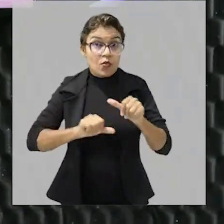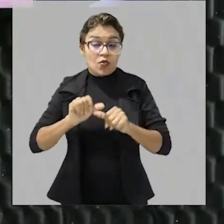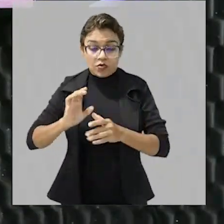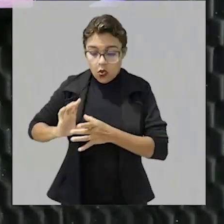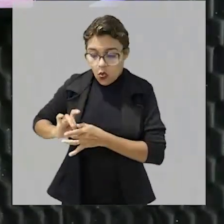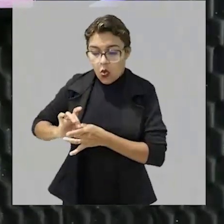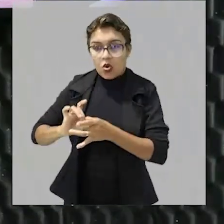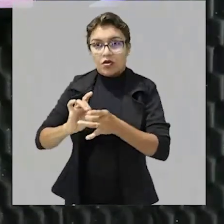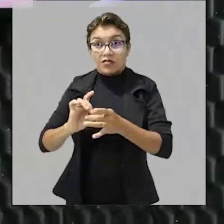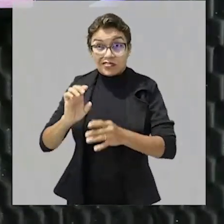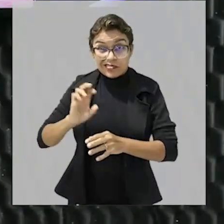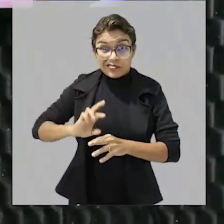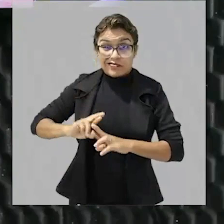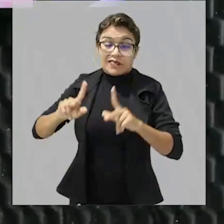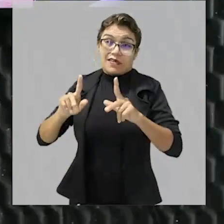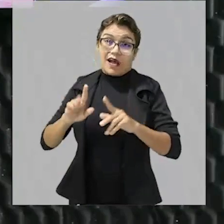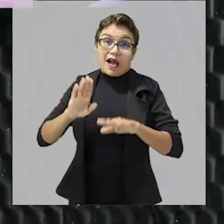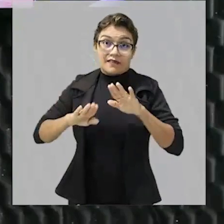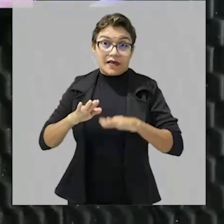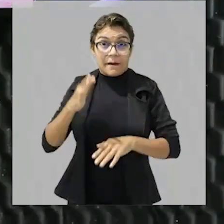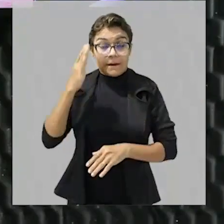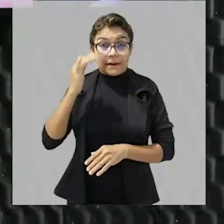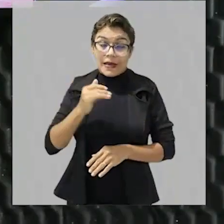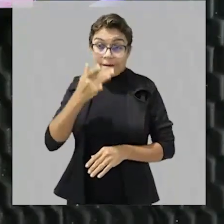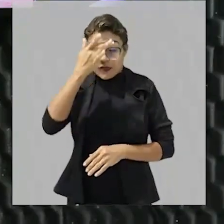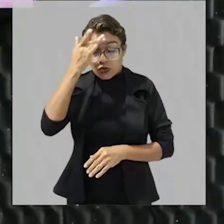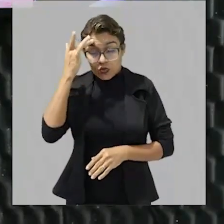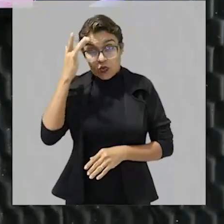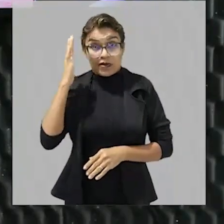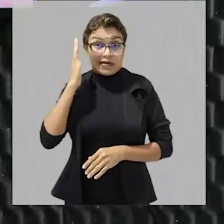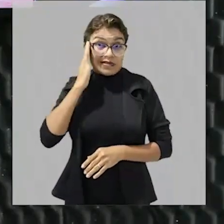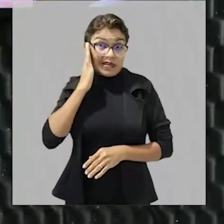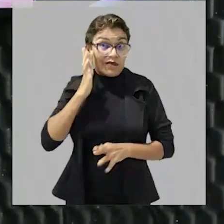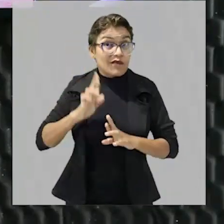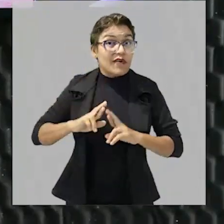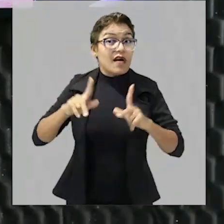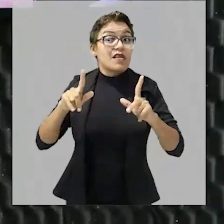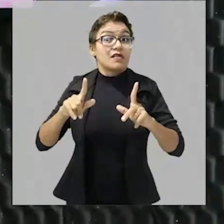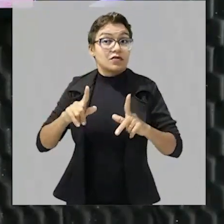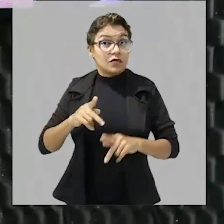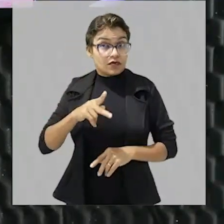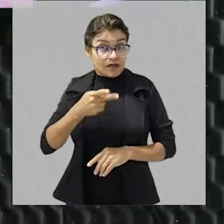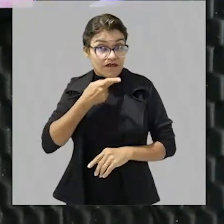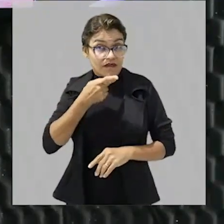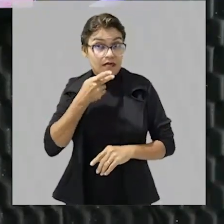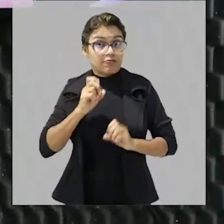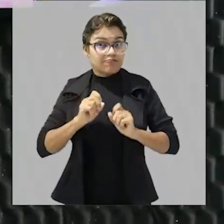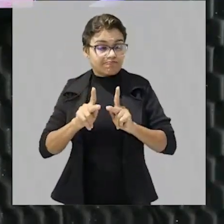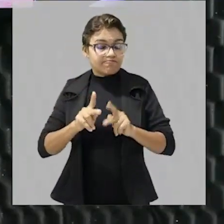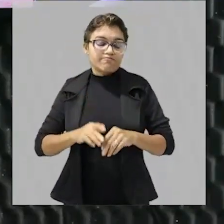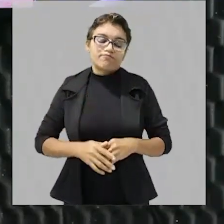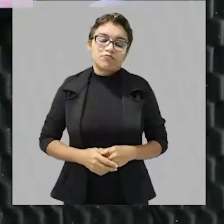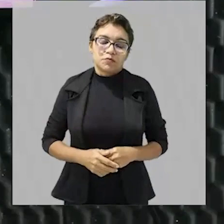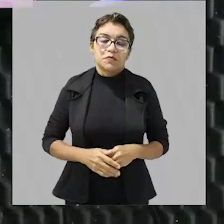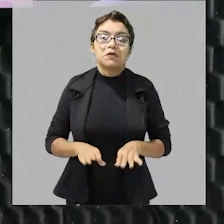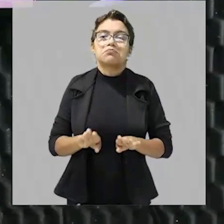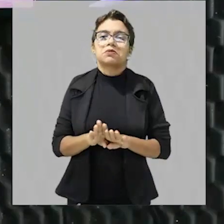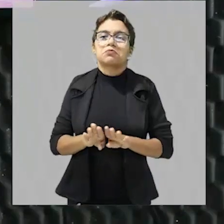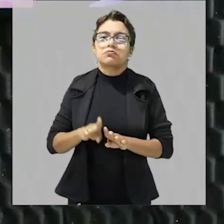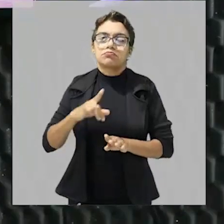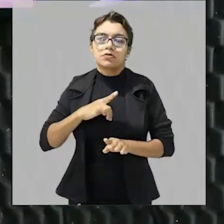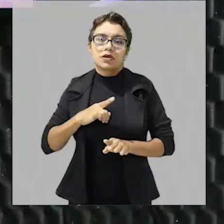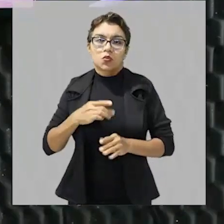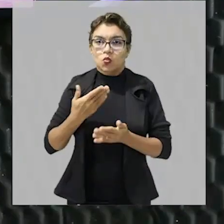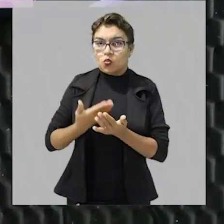ou expressões, né? Não se trata só de palavras, que vão possuir sentidos, né, parecidos, semelhantes, sem